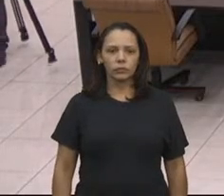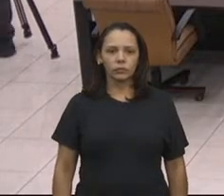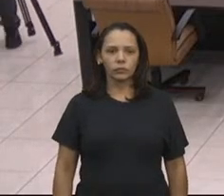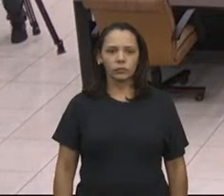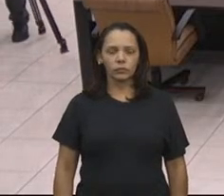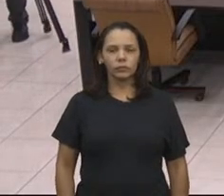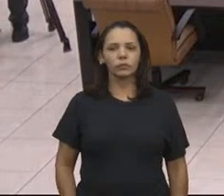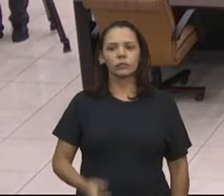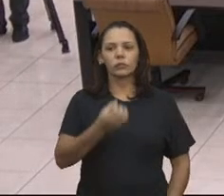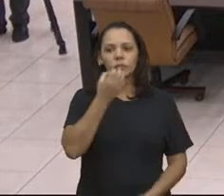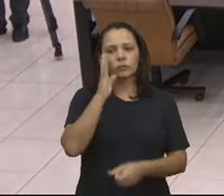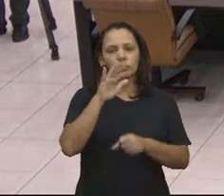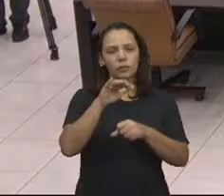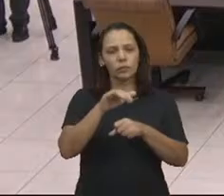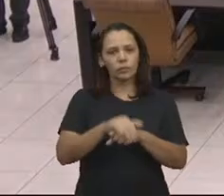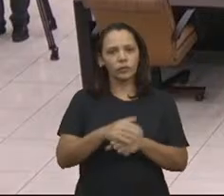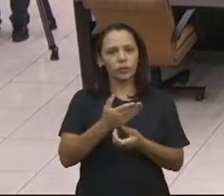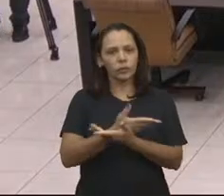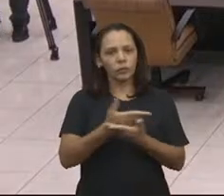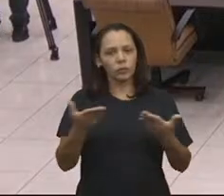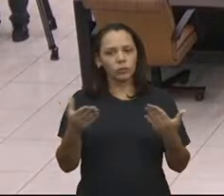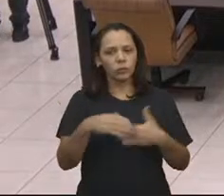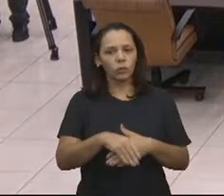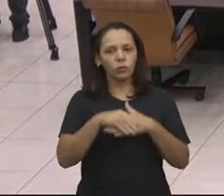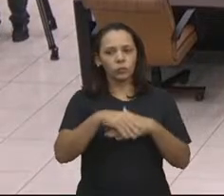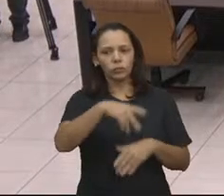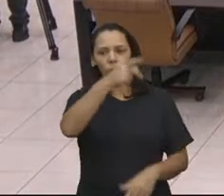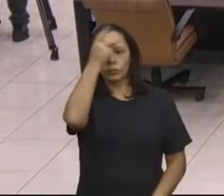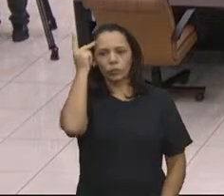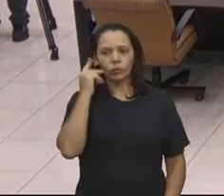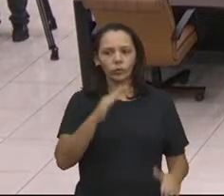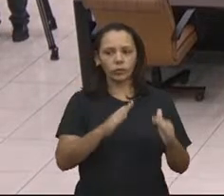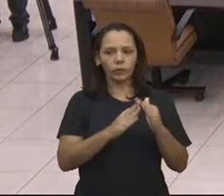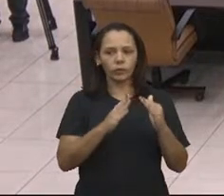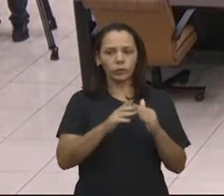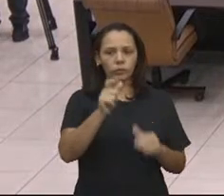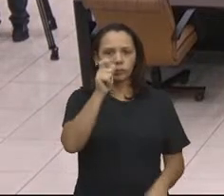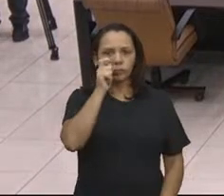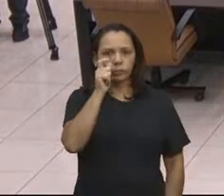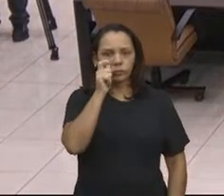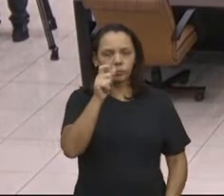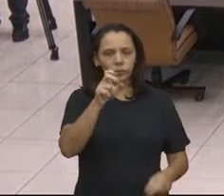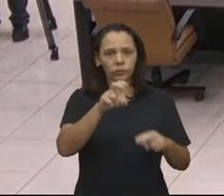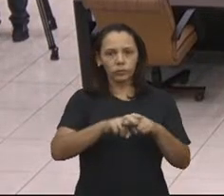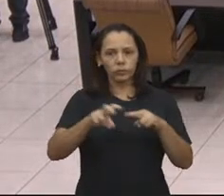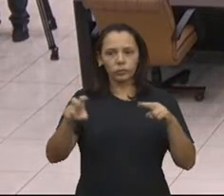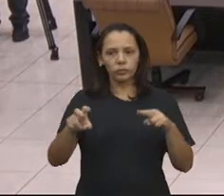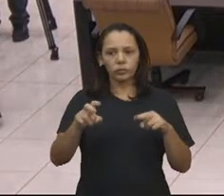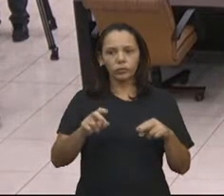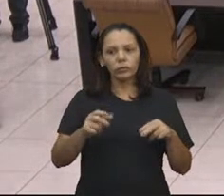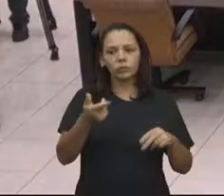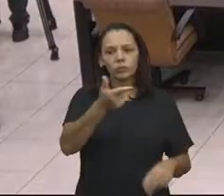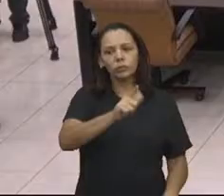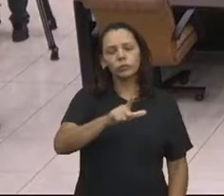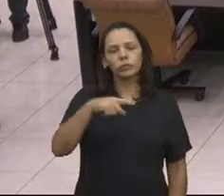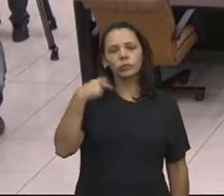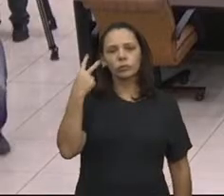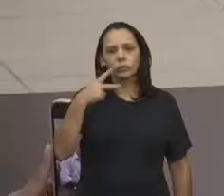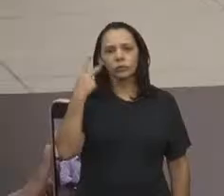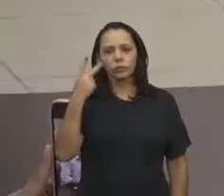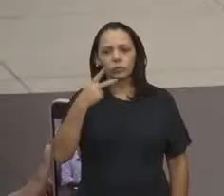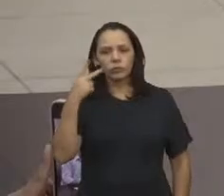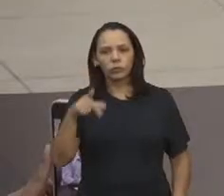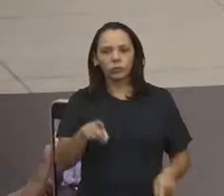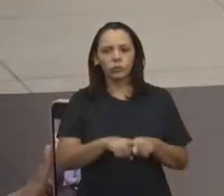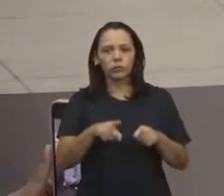Boa noite a todos. Eu quero aqui cumprimentar quem está nos assistindo em casa, cumprimentar a mesa diretora, os demais vereadores, cumprimentar